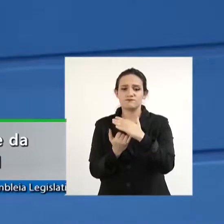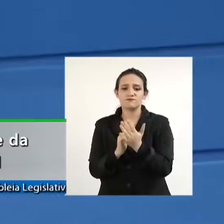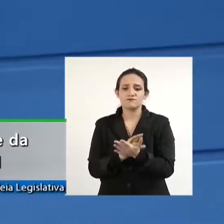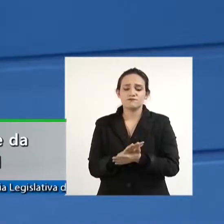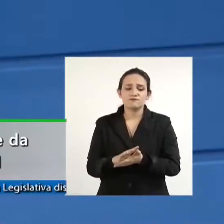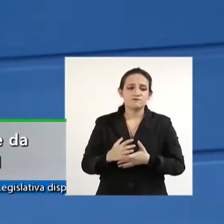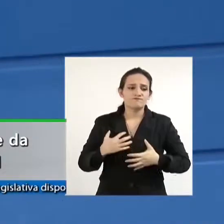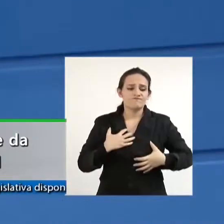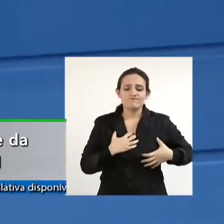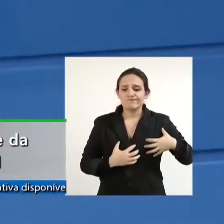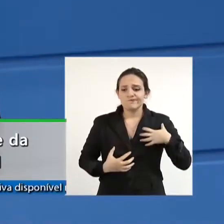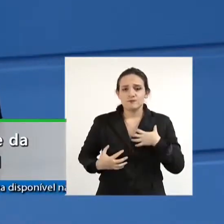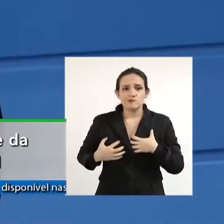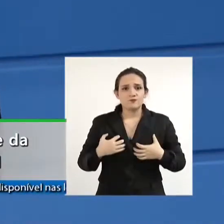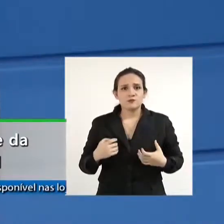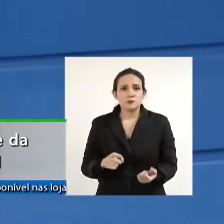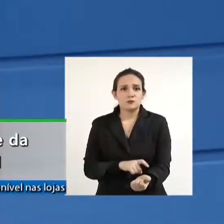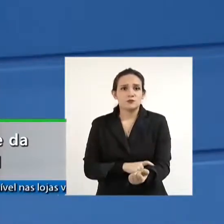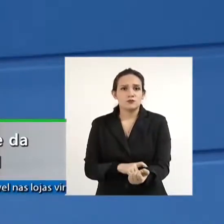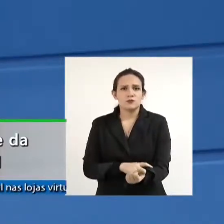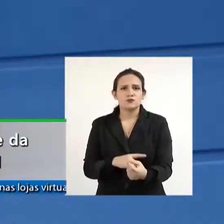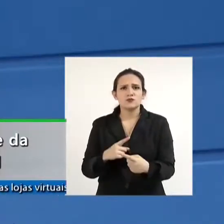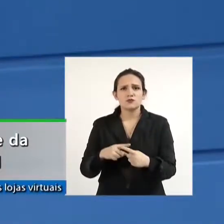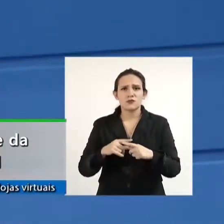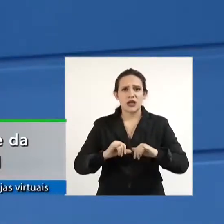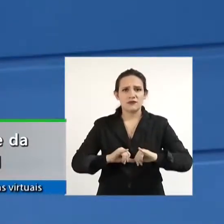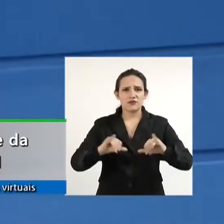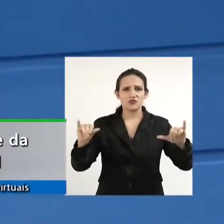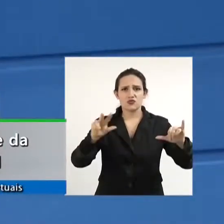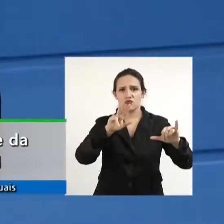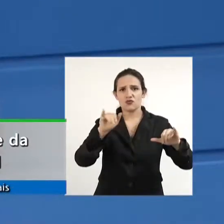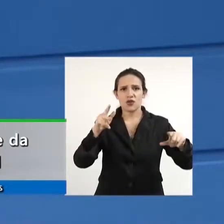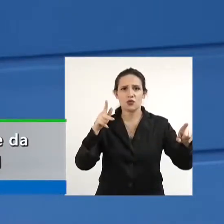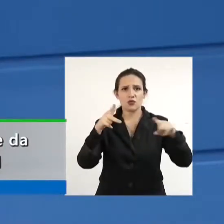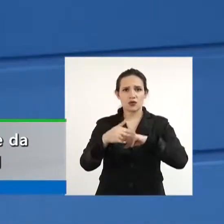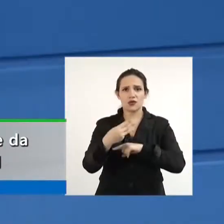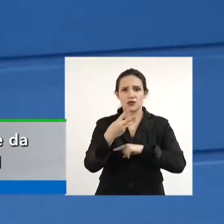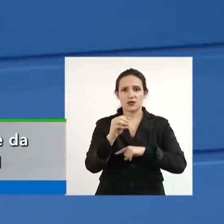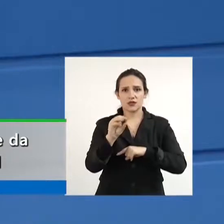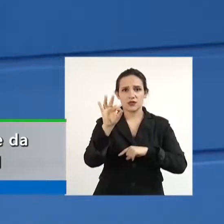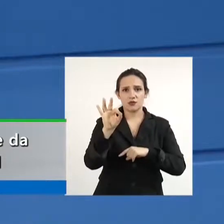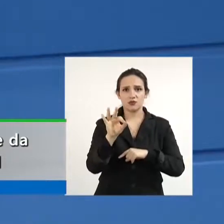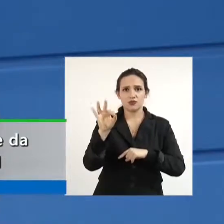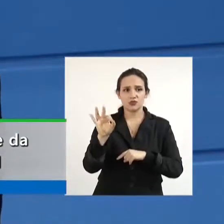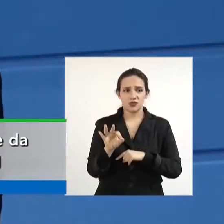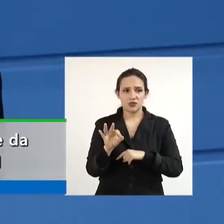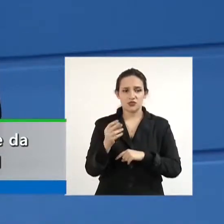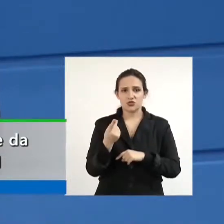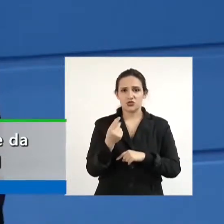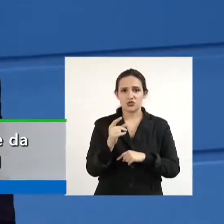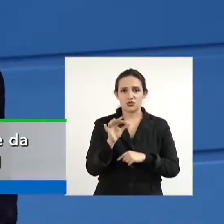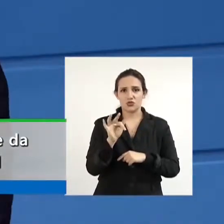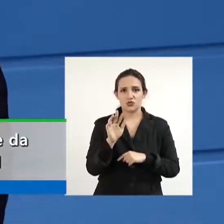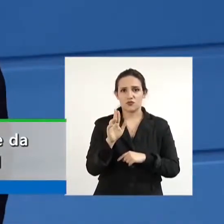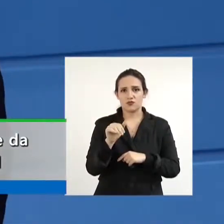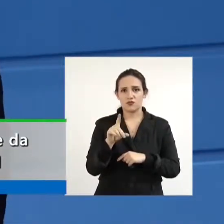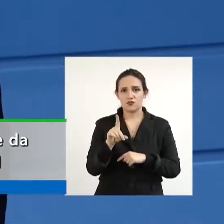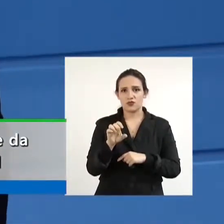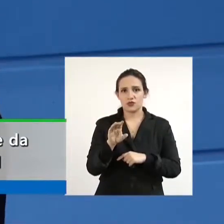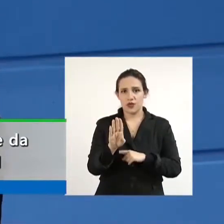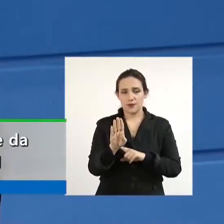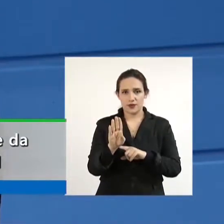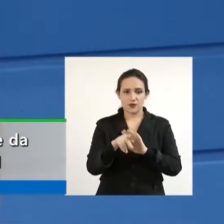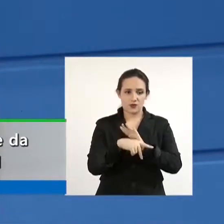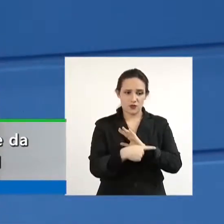né? Porque foi anunciado um corte de 30% dos recursos do Fundeb para essas